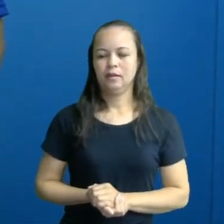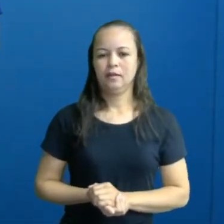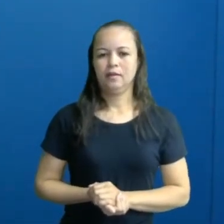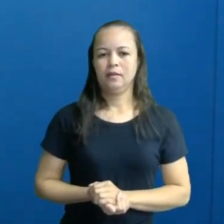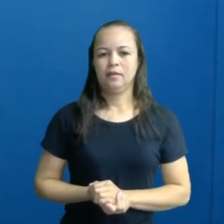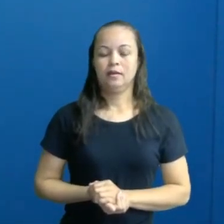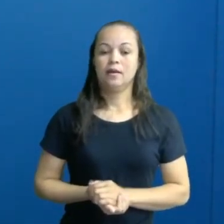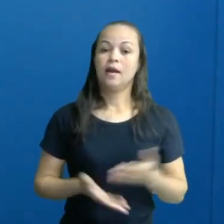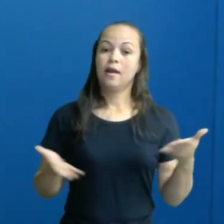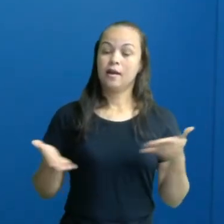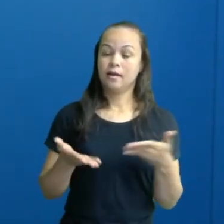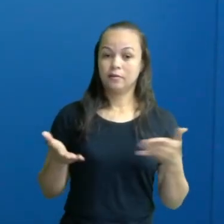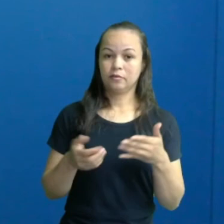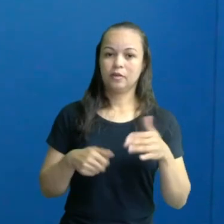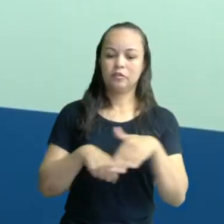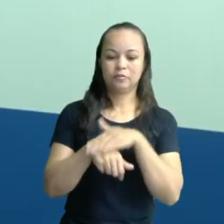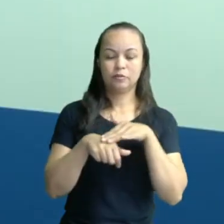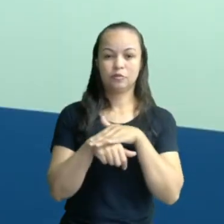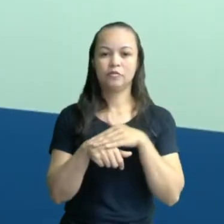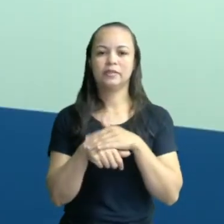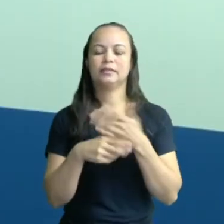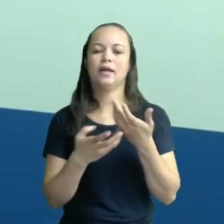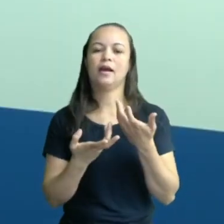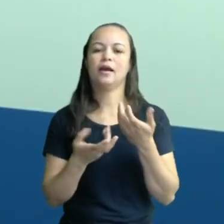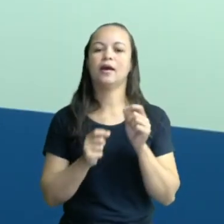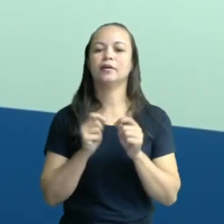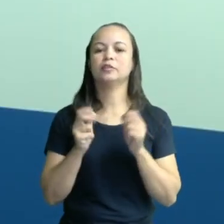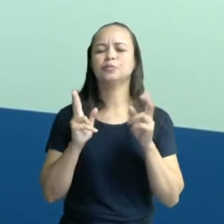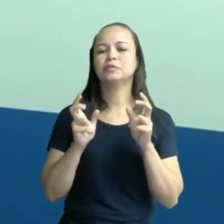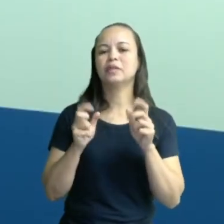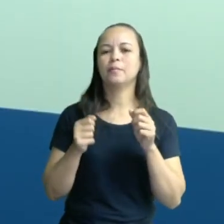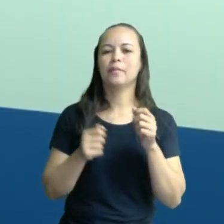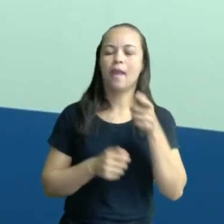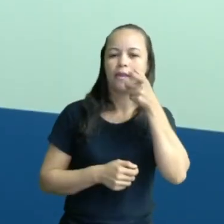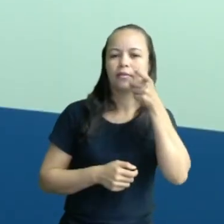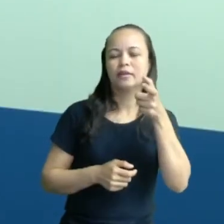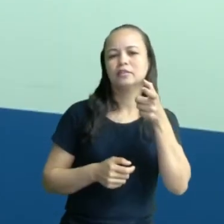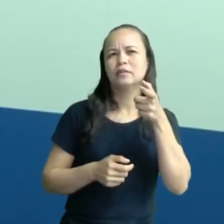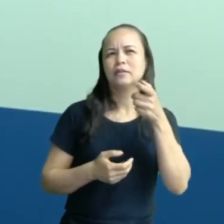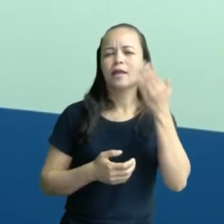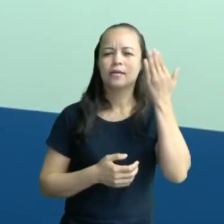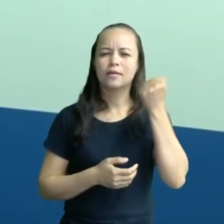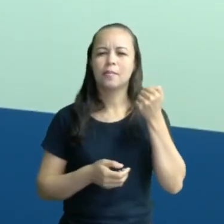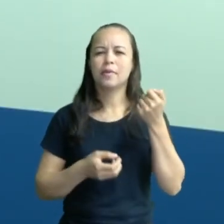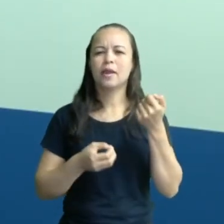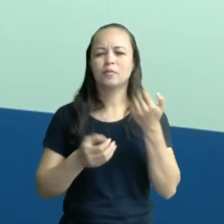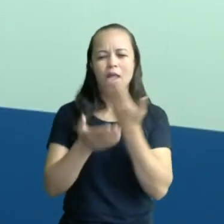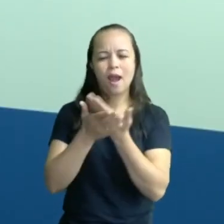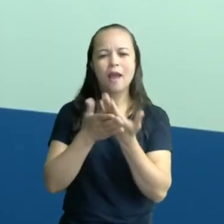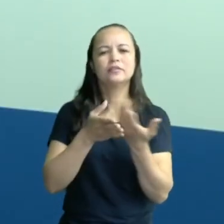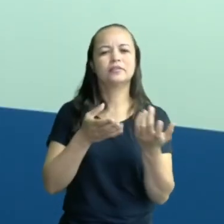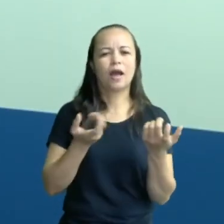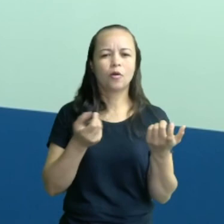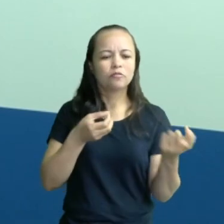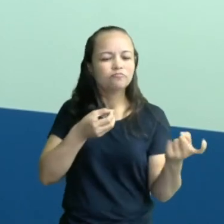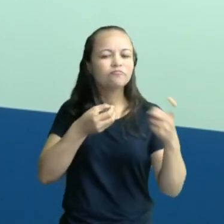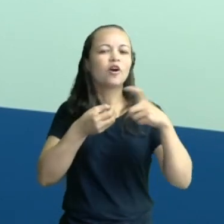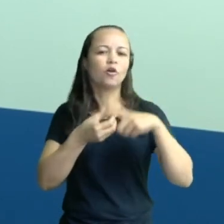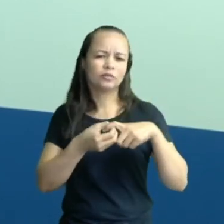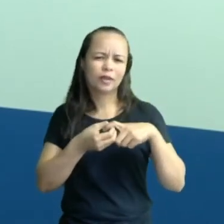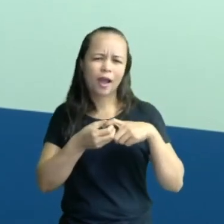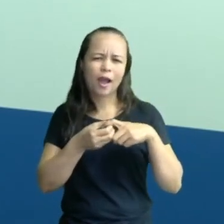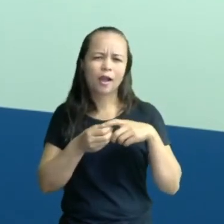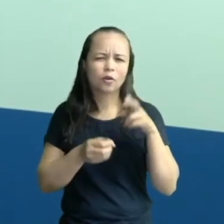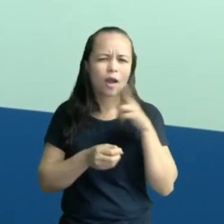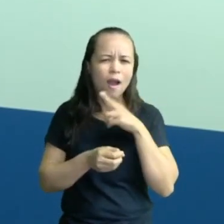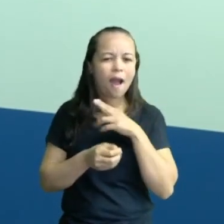Agora a gente vai falar de um assunto bem interessante. A gente sabe que as aulas estão mais perto do que longe de voltar, né, gente? A gente vai voltar para